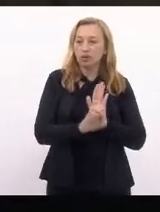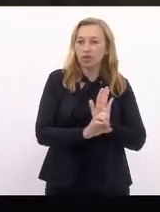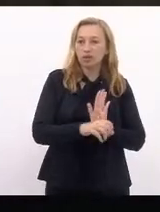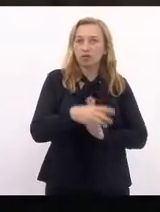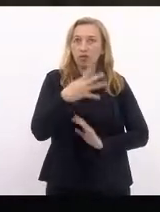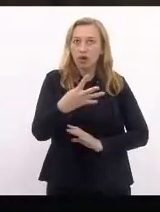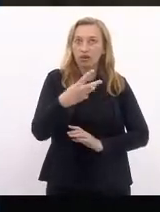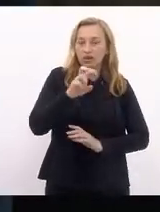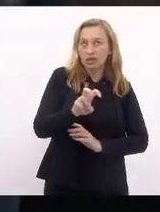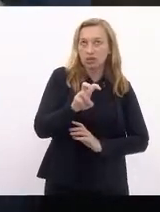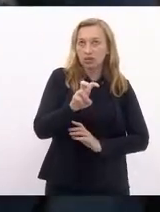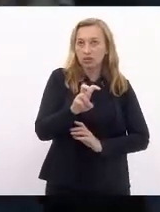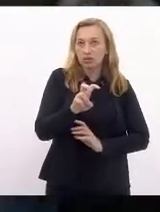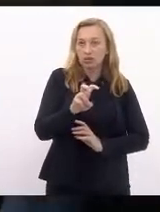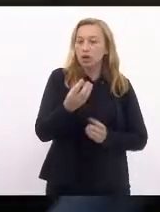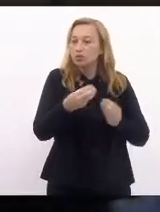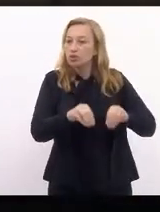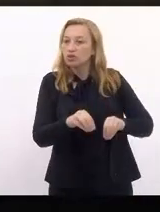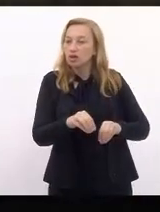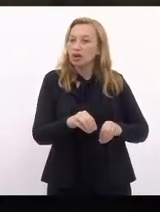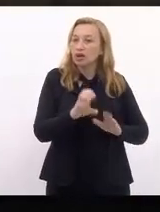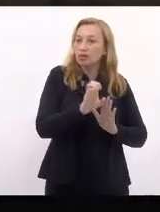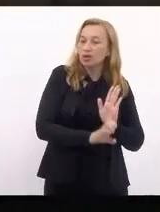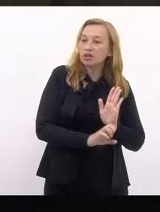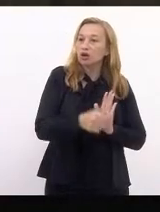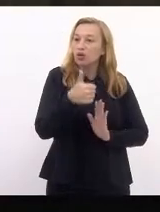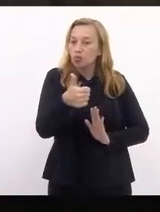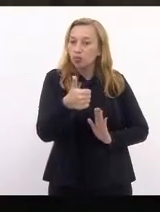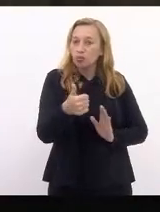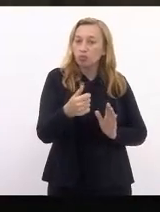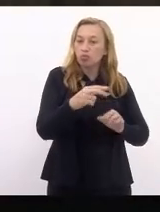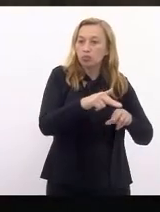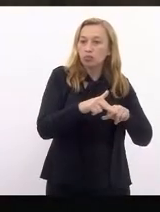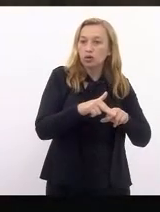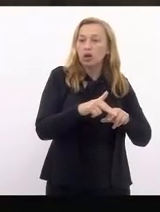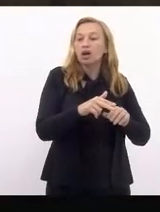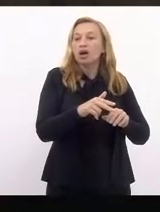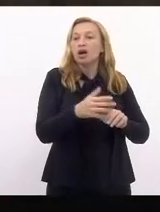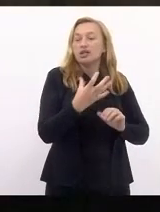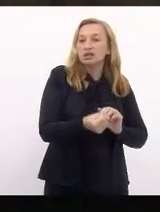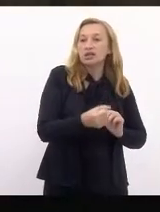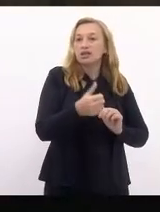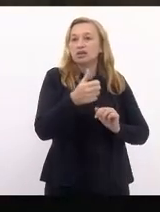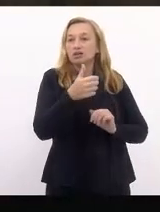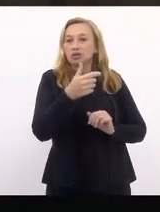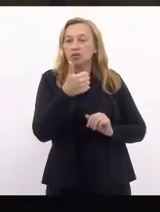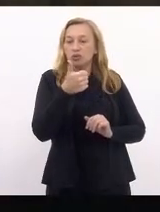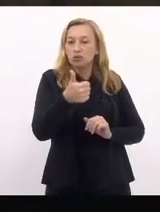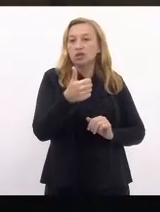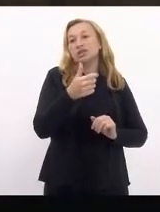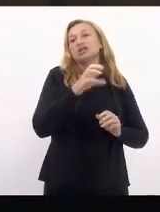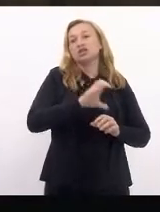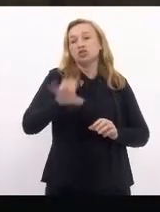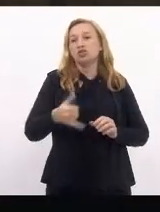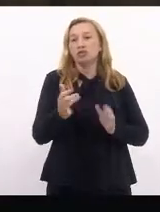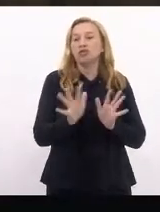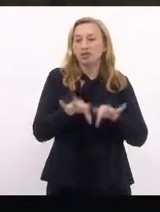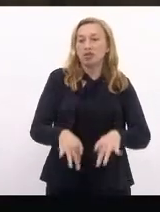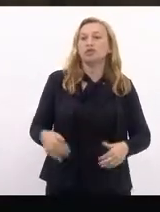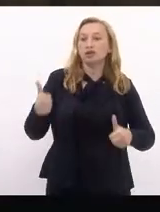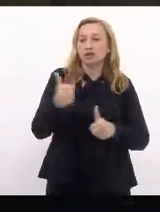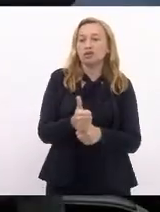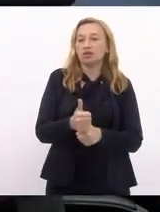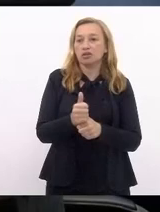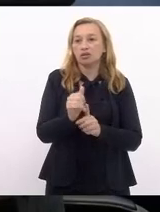aglutinativas emendas 4 e 5 prejudicada a emenda um pela Emenda da ccj concluindo o substitutivo de no forma final de